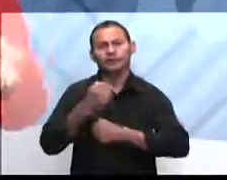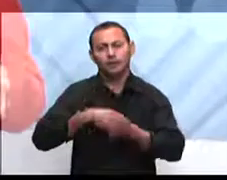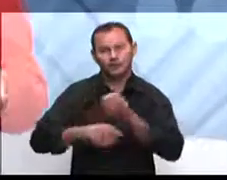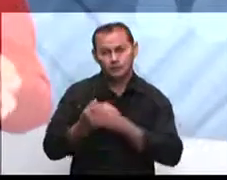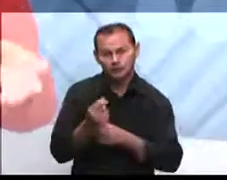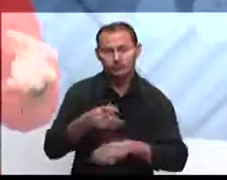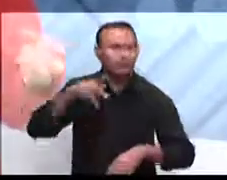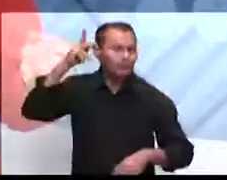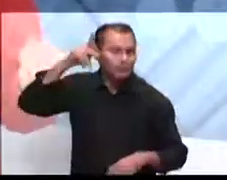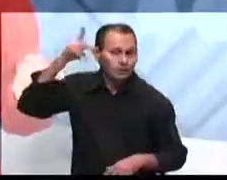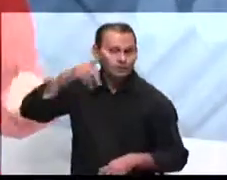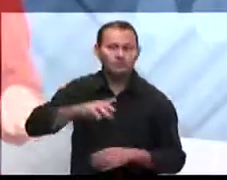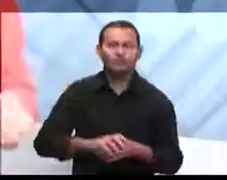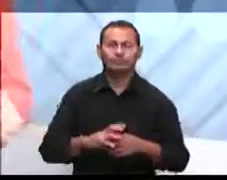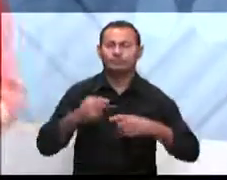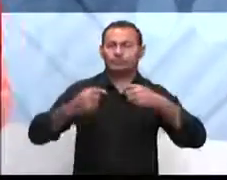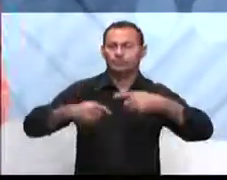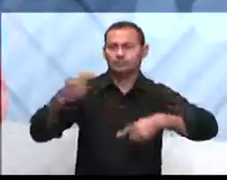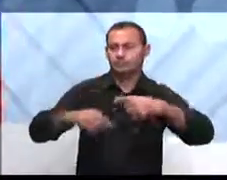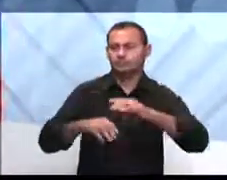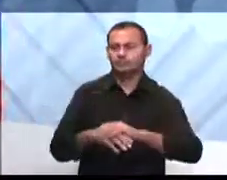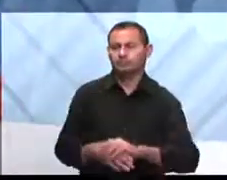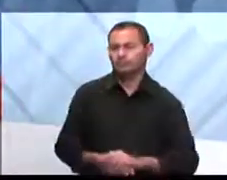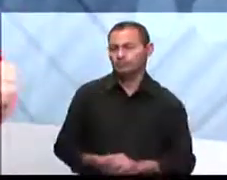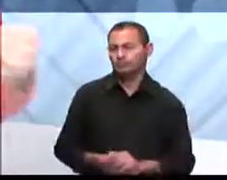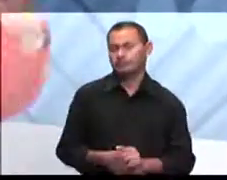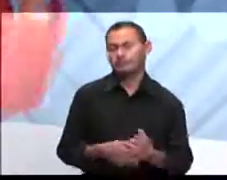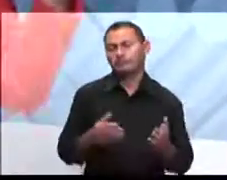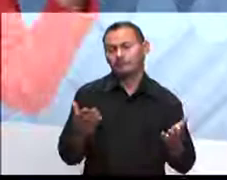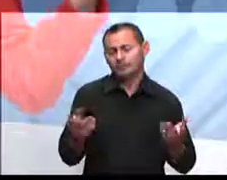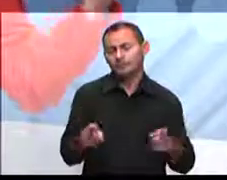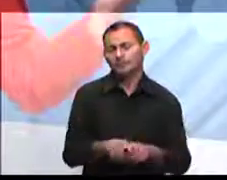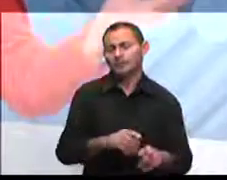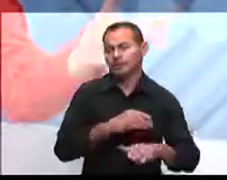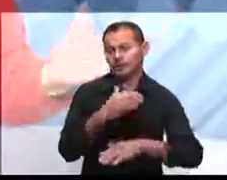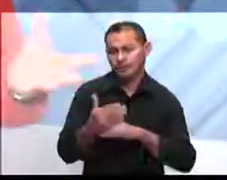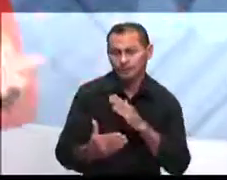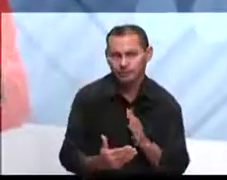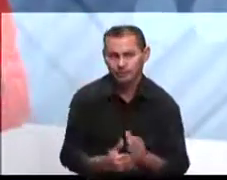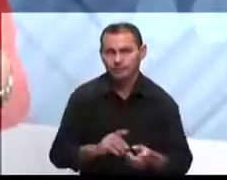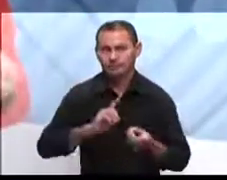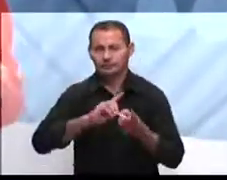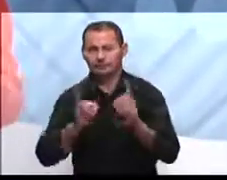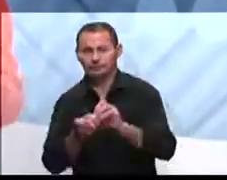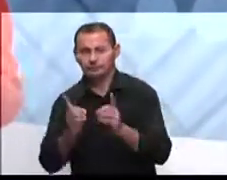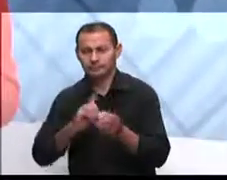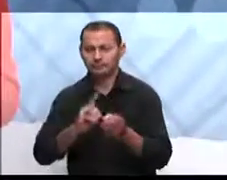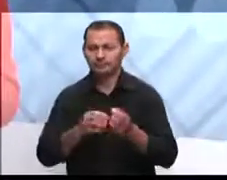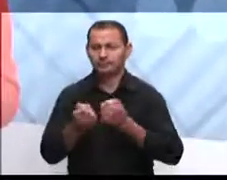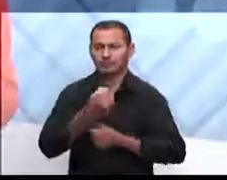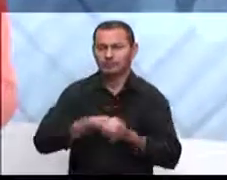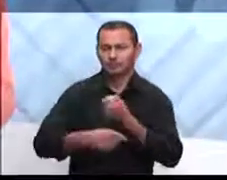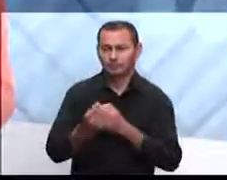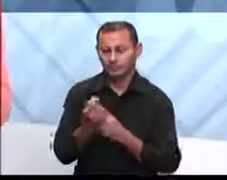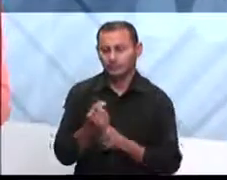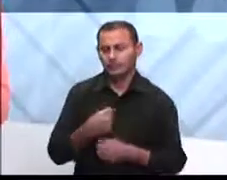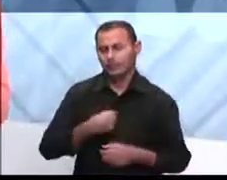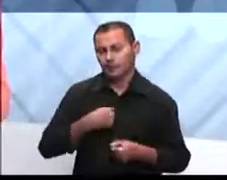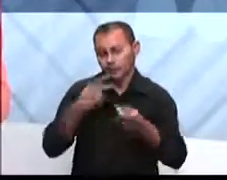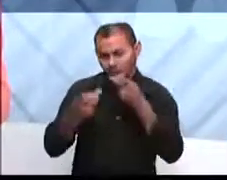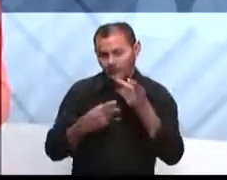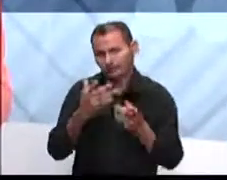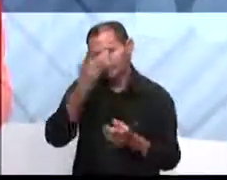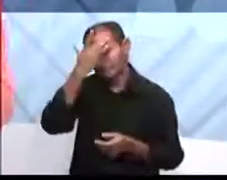econômica, política, dos concorrentes, né, e toda essa dinâmica de negócios,